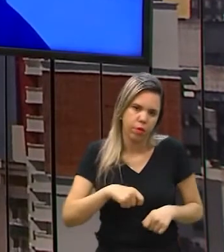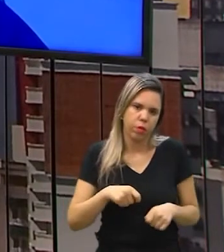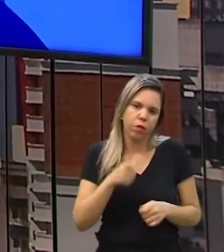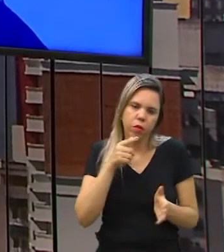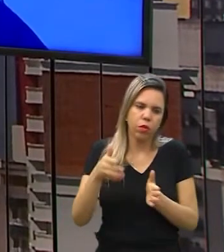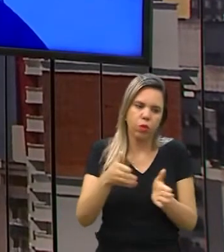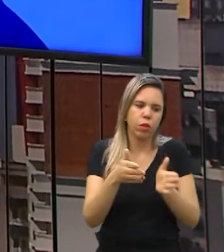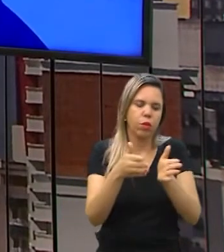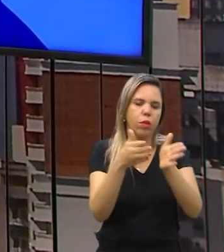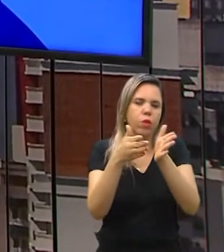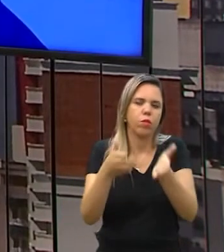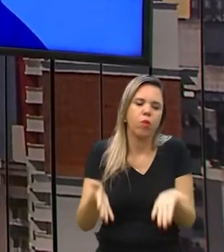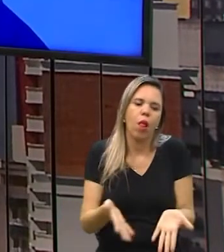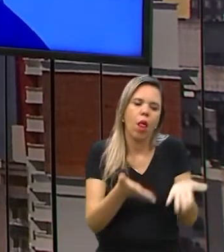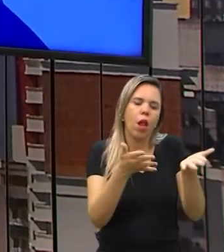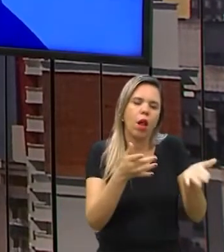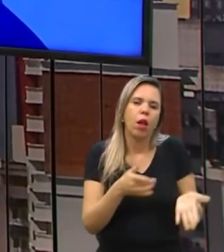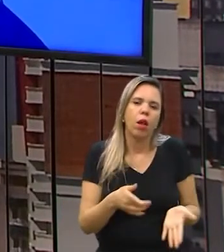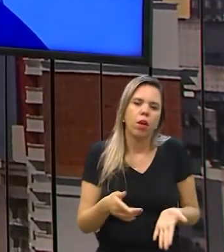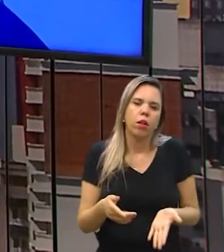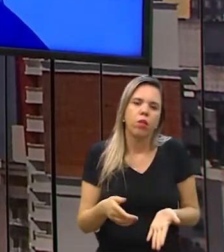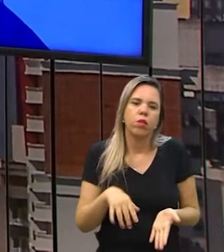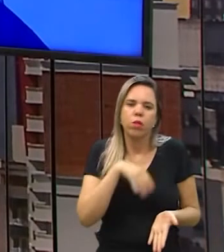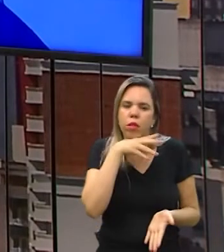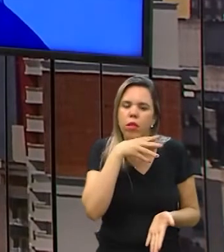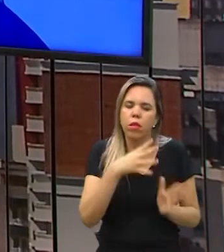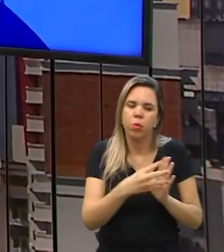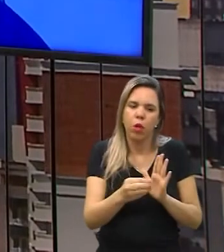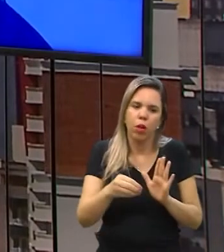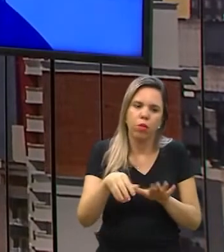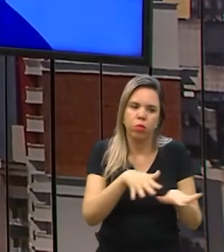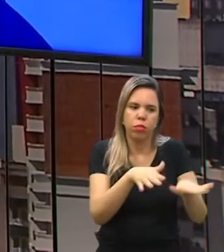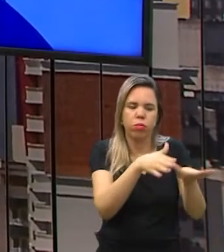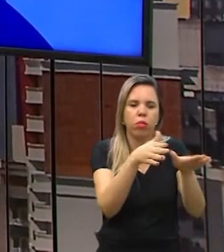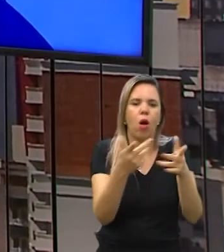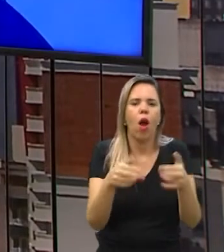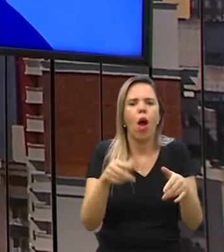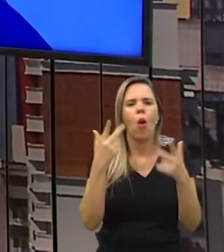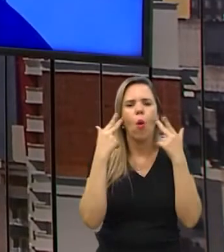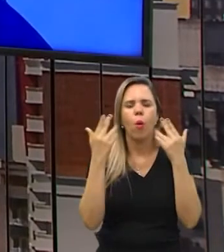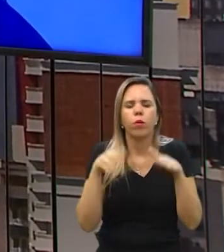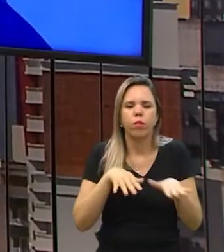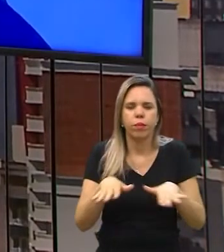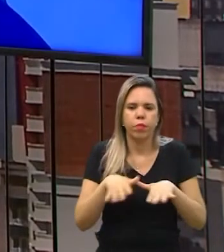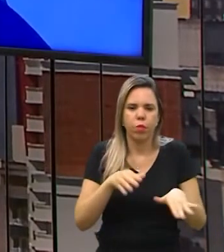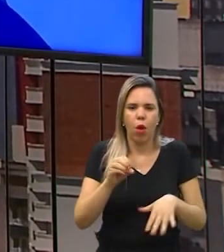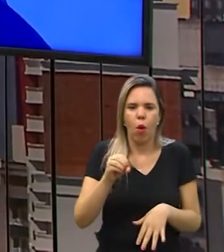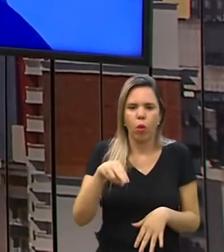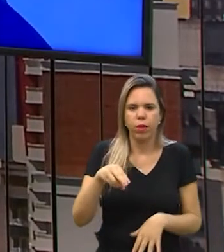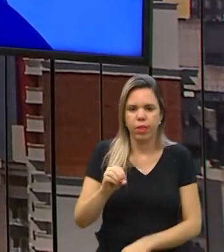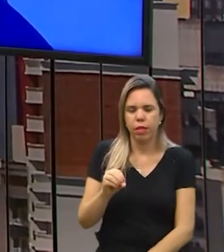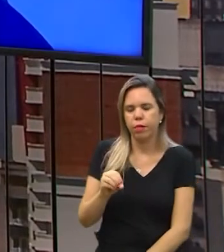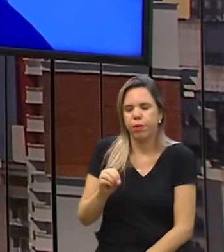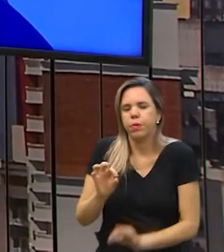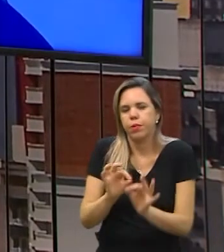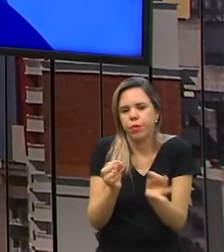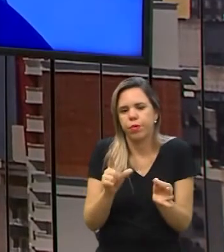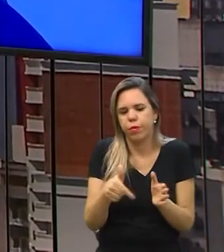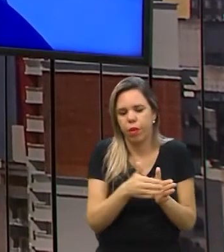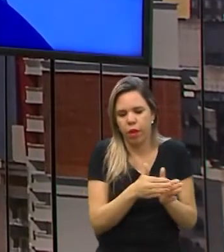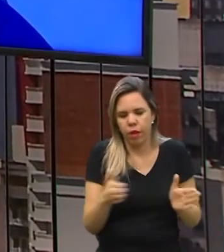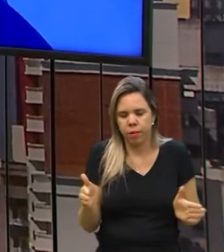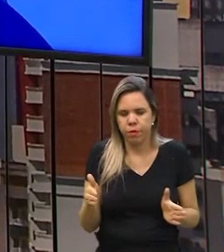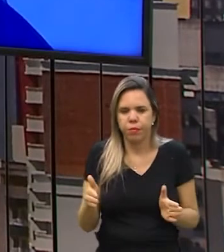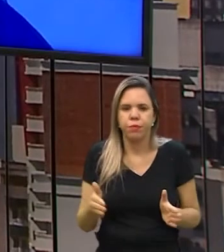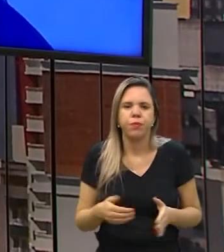corrente marítima, né, que tenha trazido esses animais, esses movimentos são comuns no oceano, de simplesmente depois de um